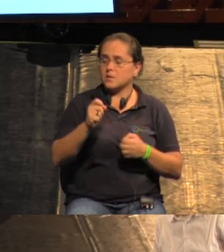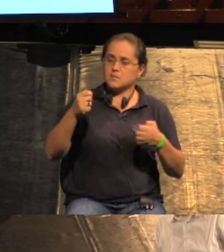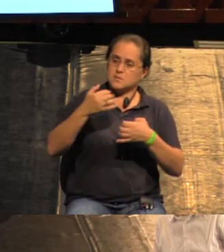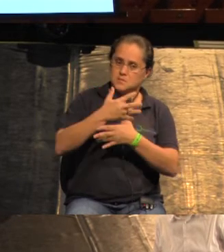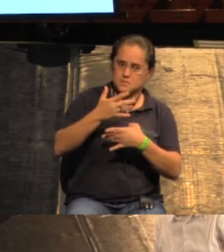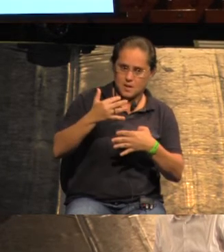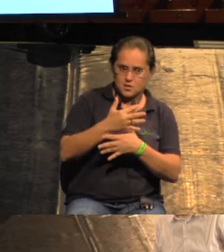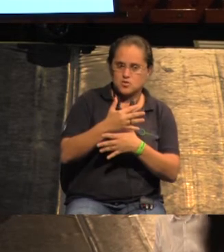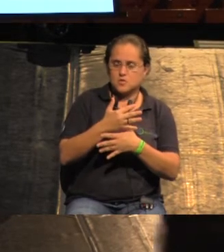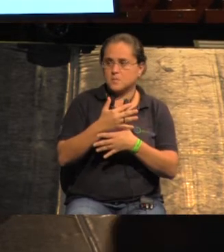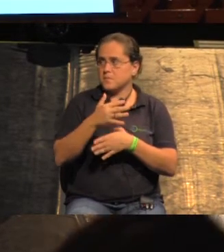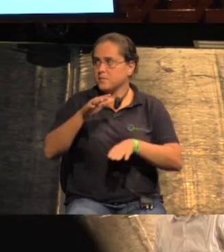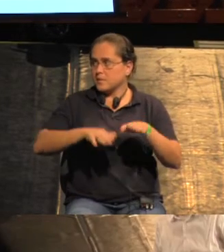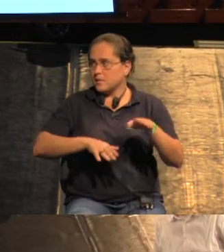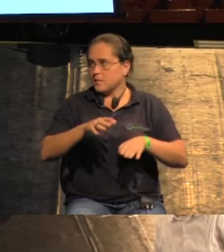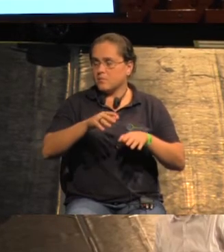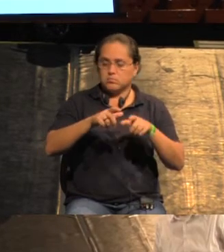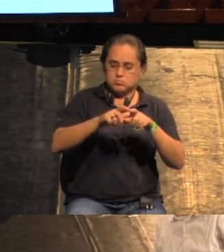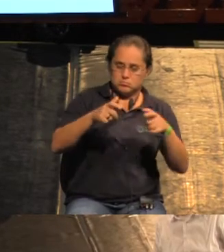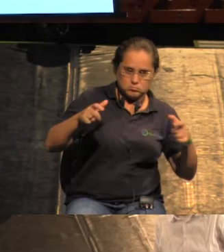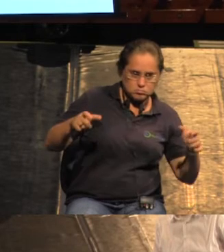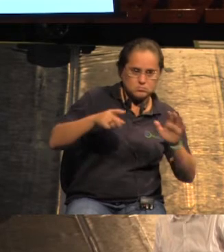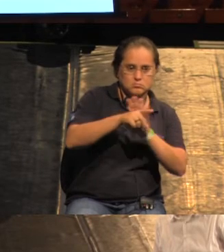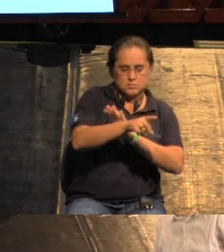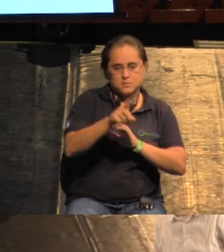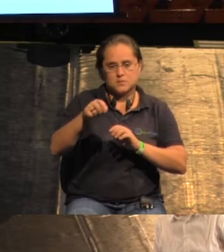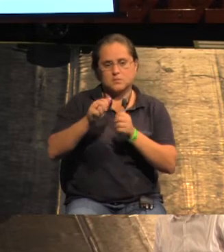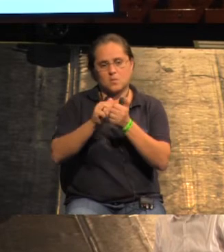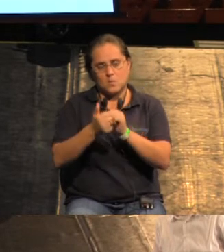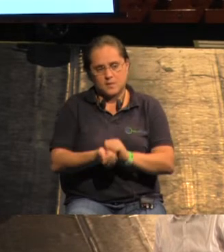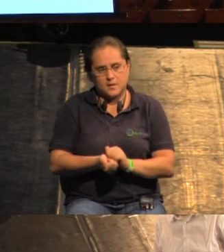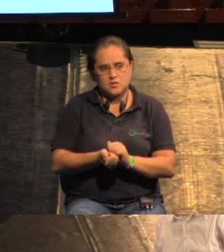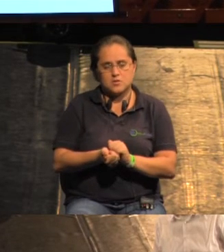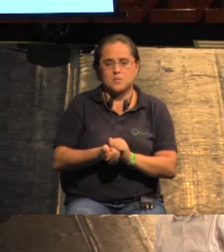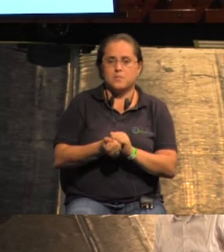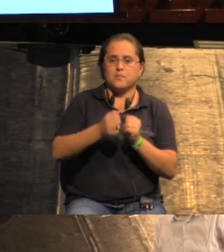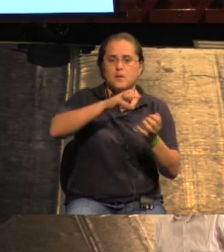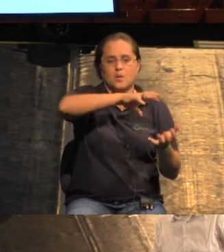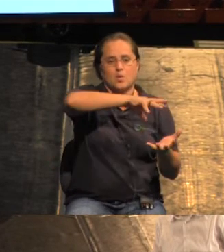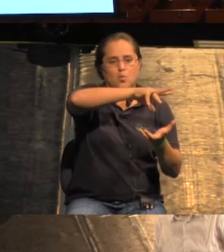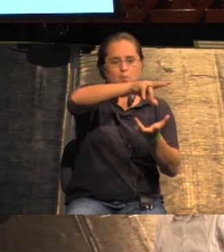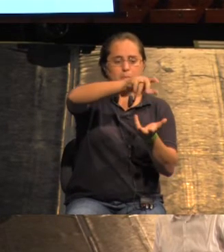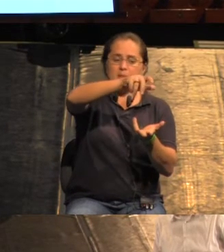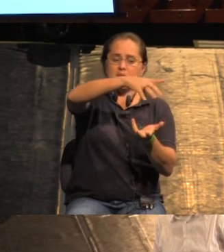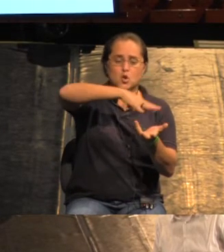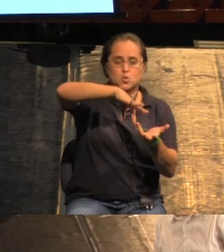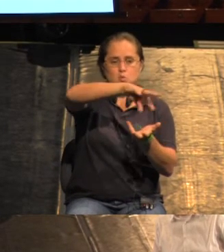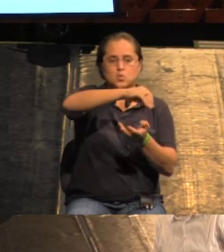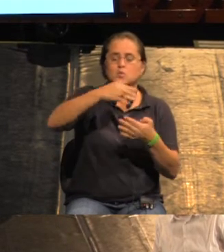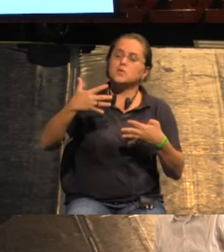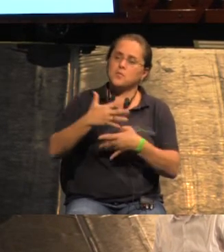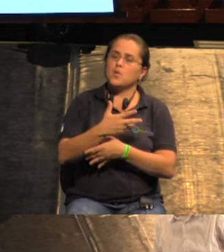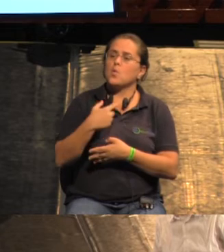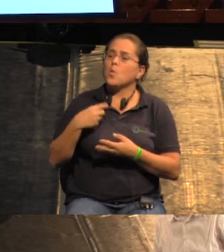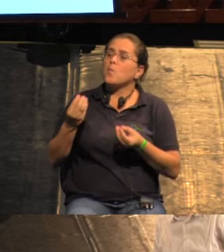Eu acho que a questão da cidade compacta é talvez uma das maiores questões da nossa atualidade, né? Como o planeta